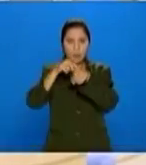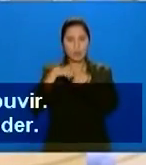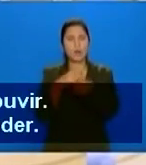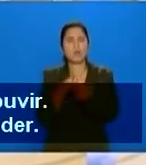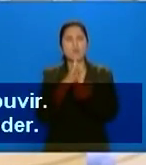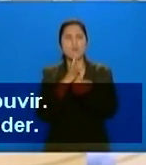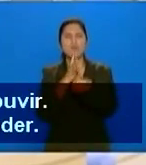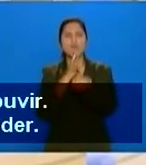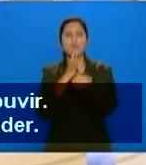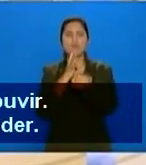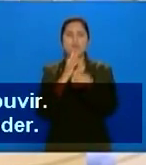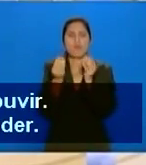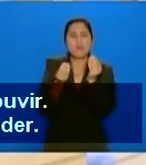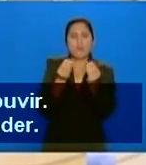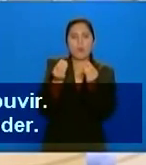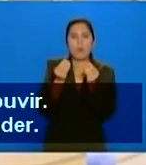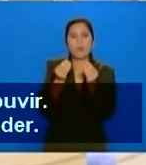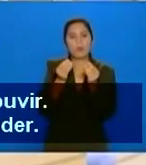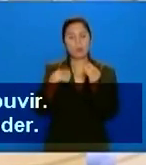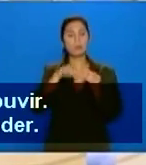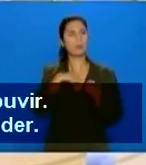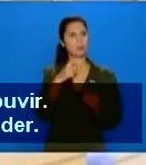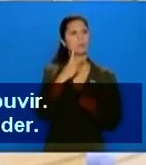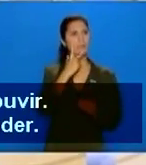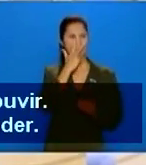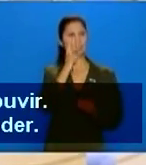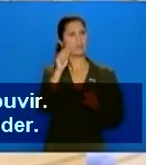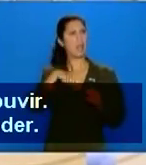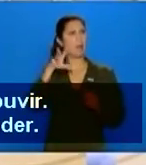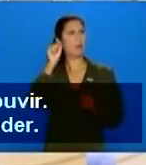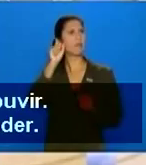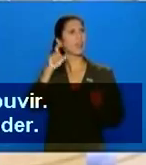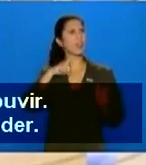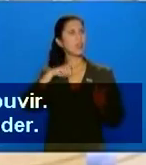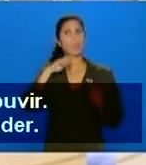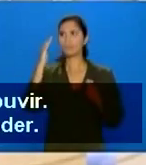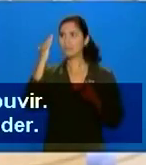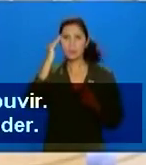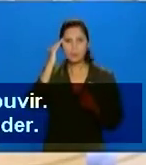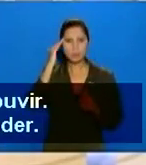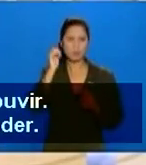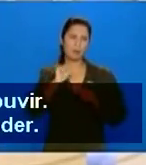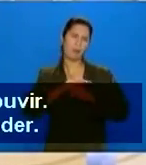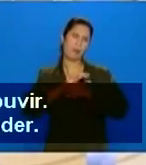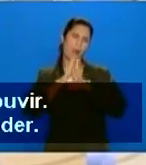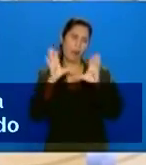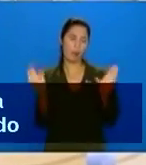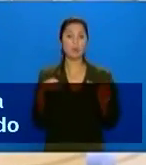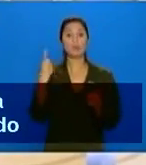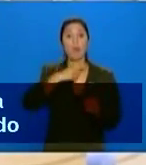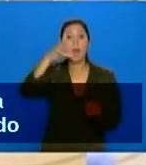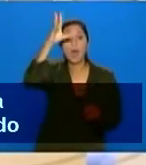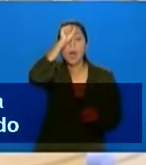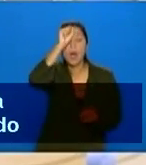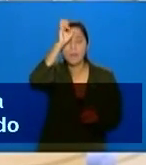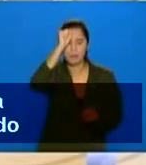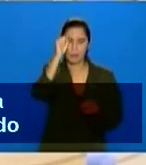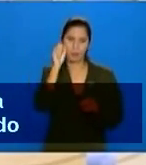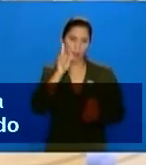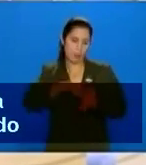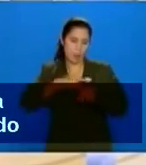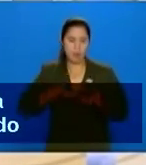é reconhecido, né? E nós temos a sensação de ouvir. Claro, a gente precisa aprender. Quando a